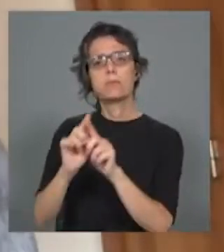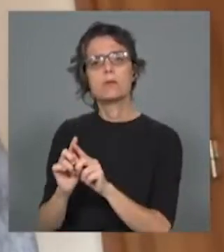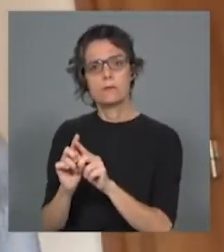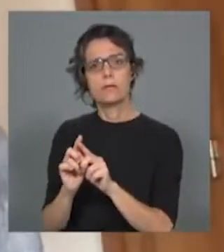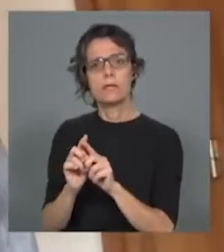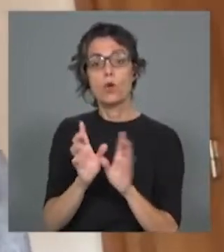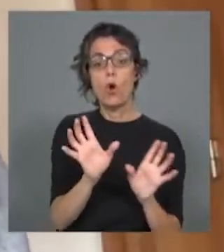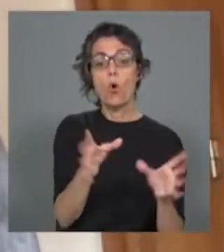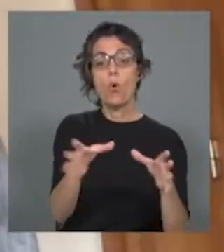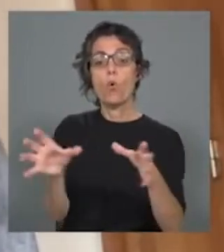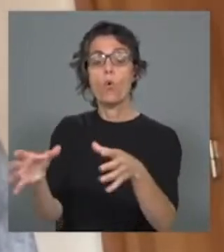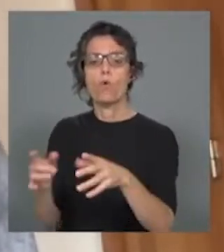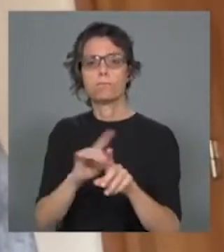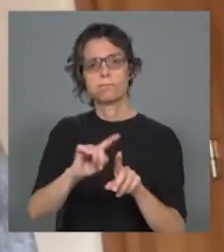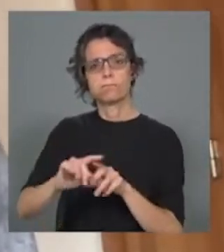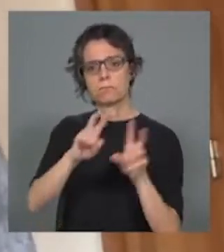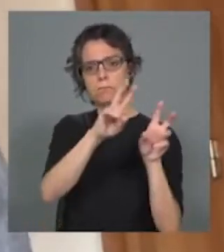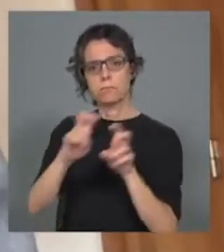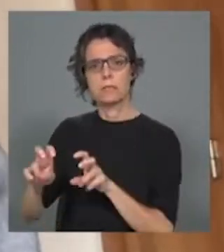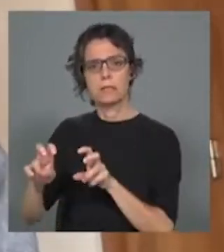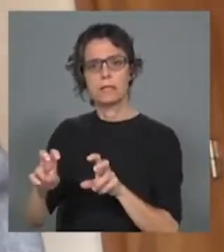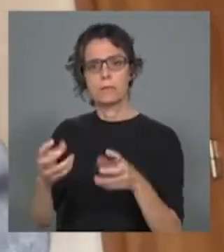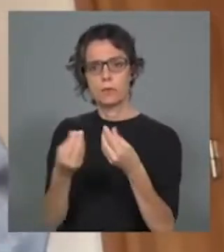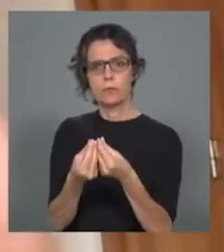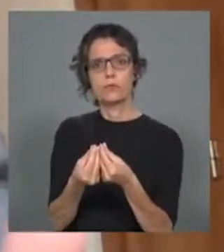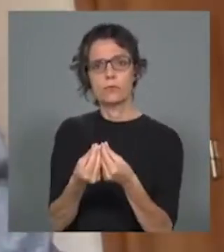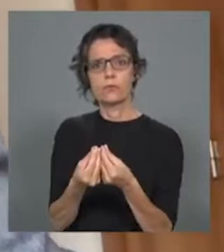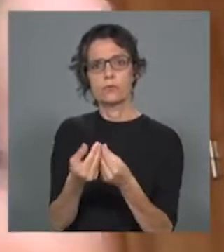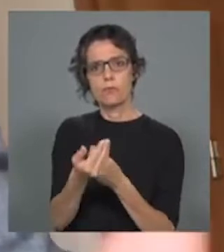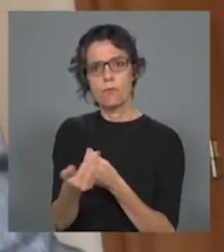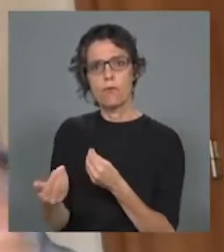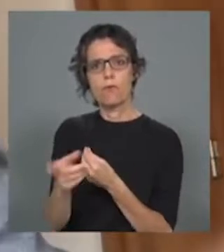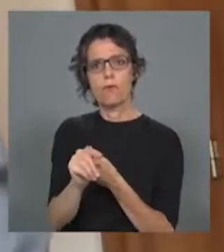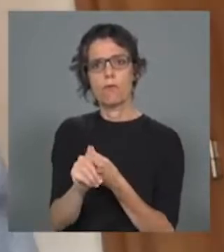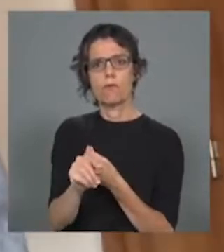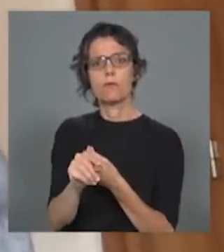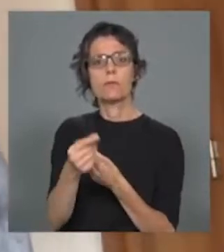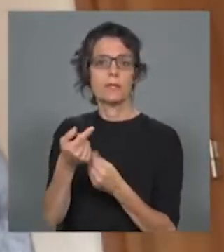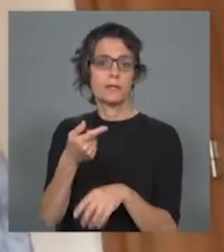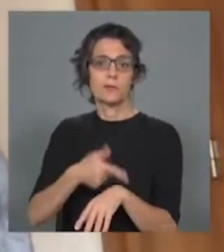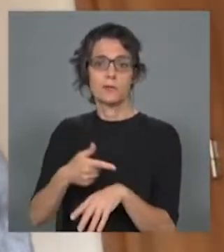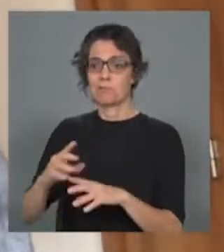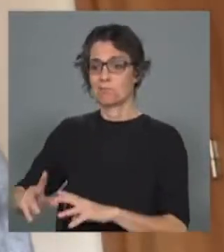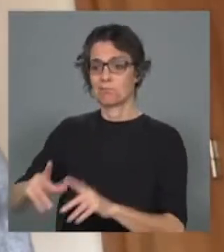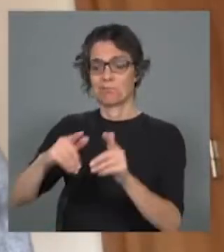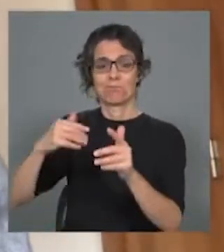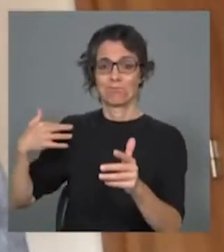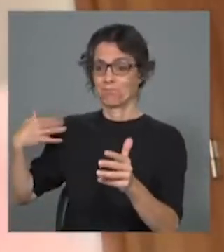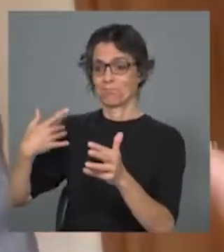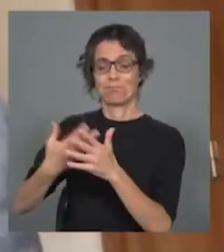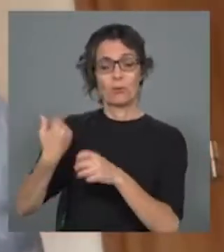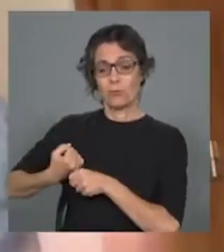comunidades dialogam sobre temas em comum. E isso é reflexo dos ganhos, da evolução que temos conseguido ao longo dos últimos 25